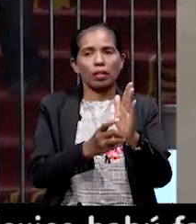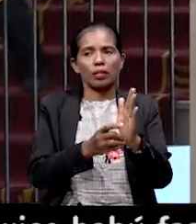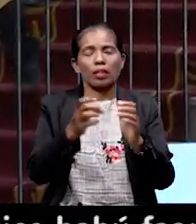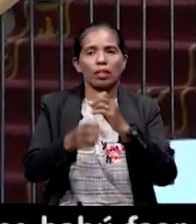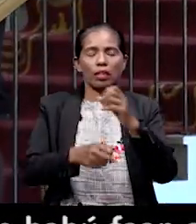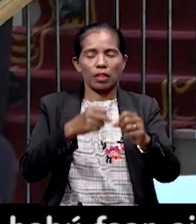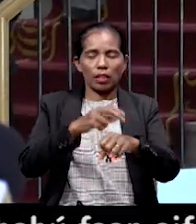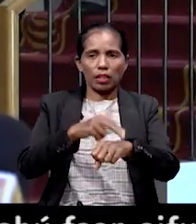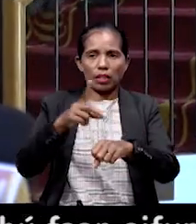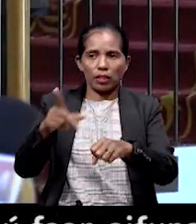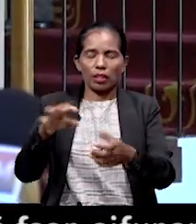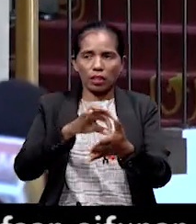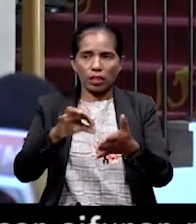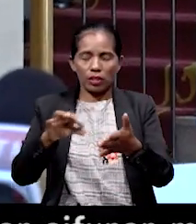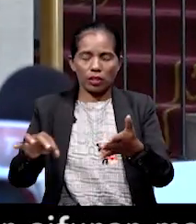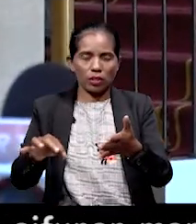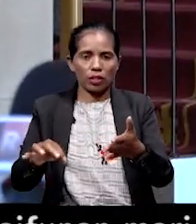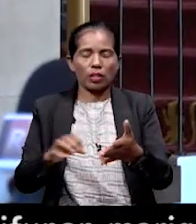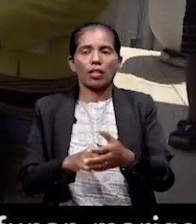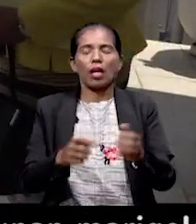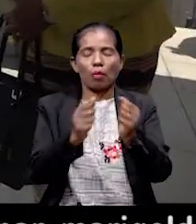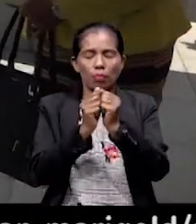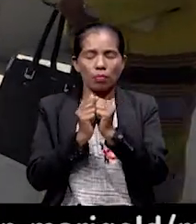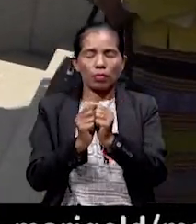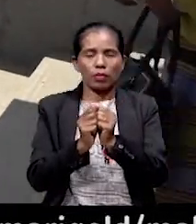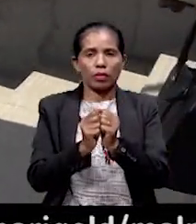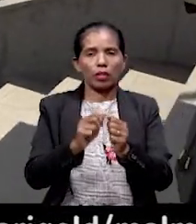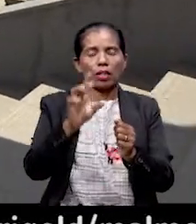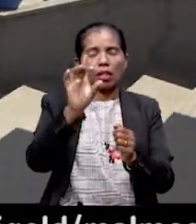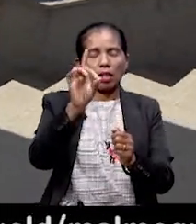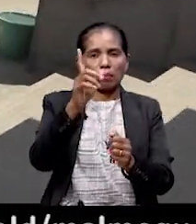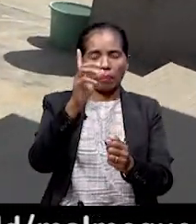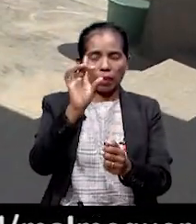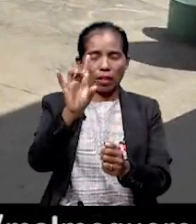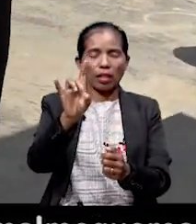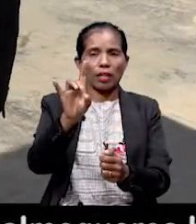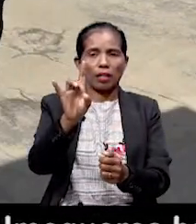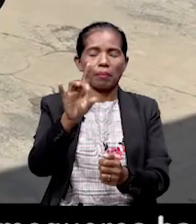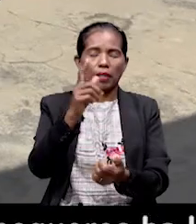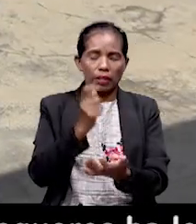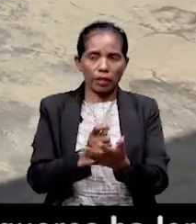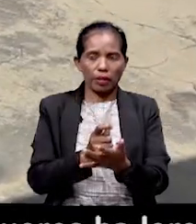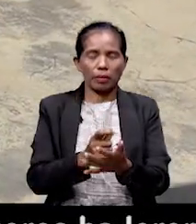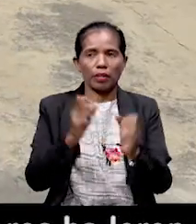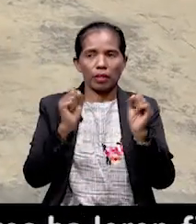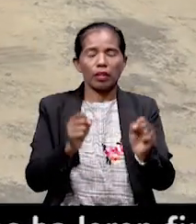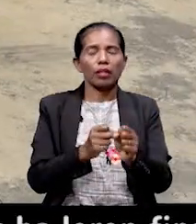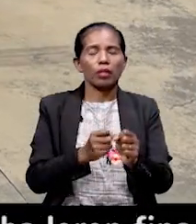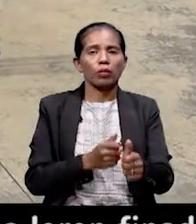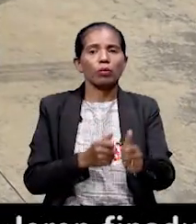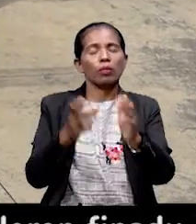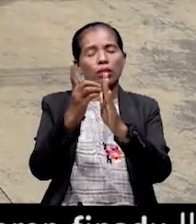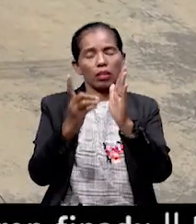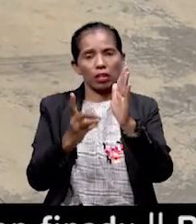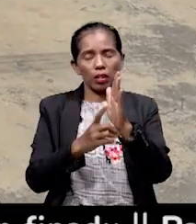teritorium nasional resista ona eleitor ha mutu kriung atu swalu racing, mai be ia recenseamento eleitoral atualização base dados